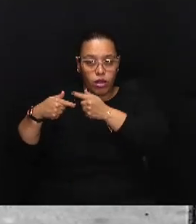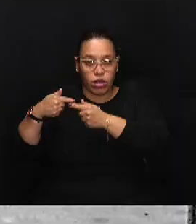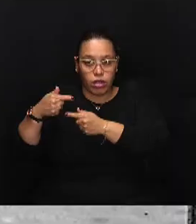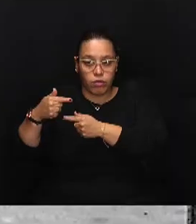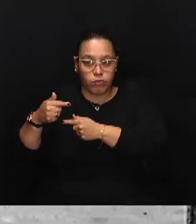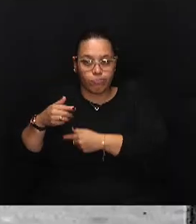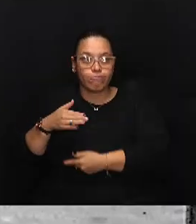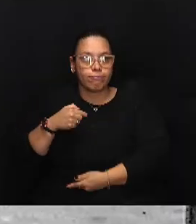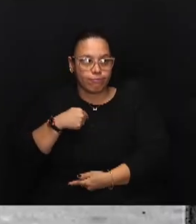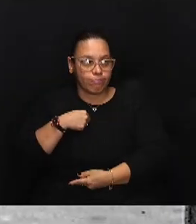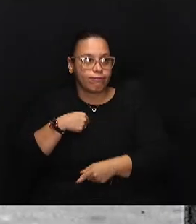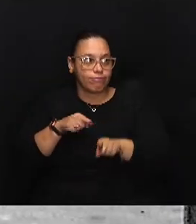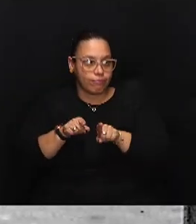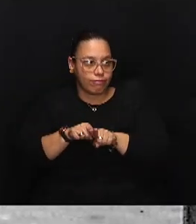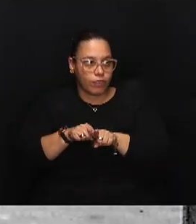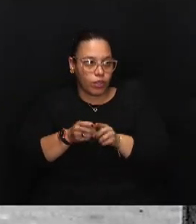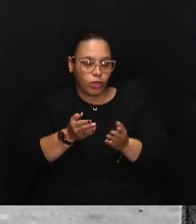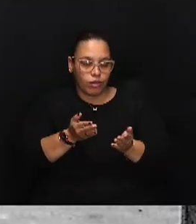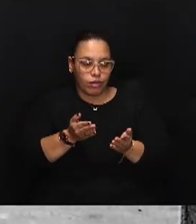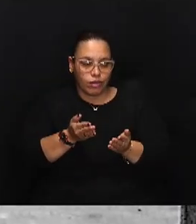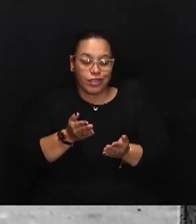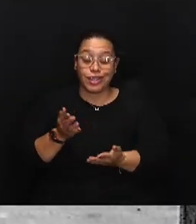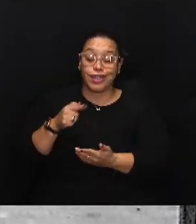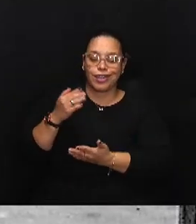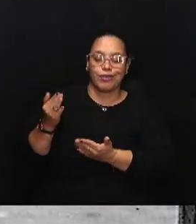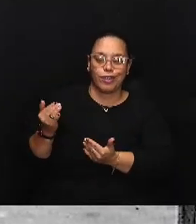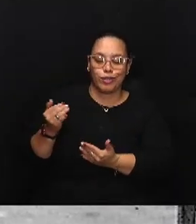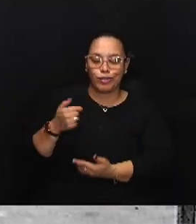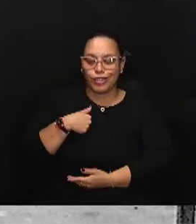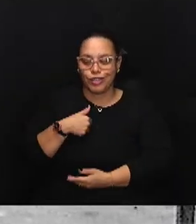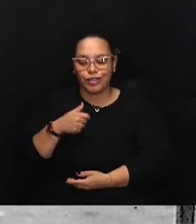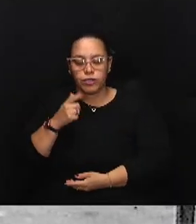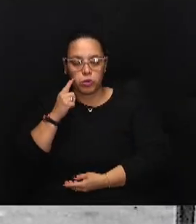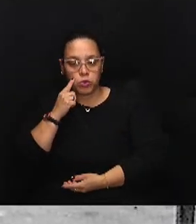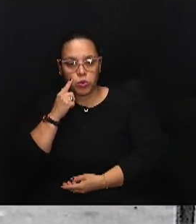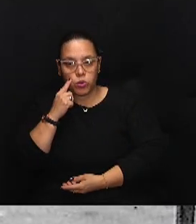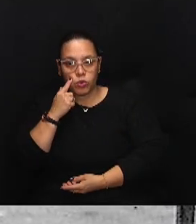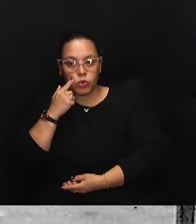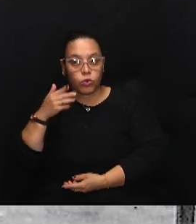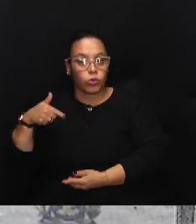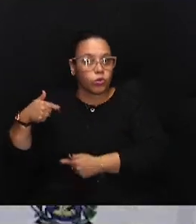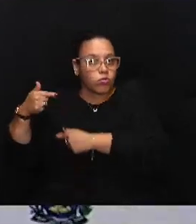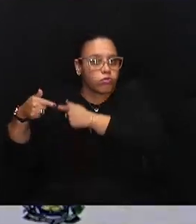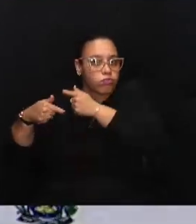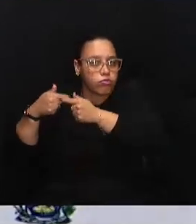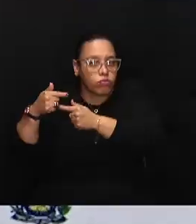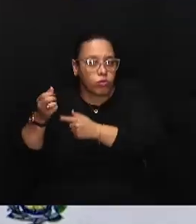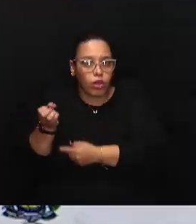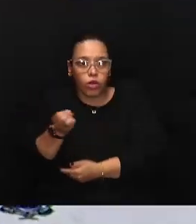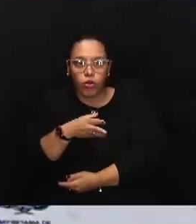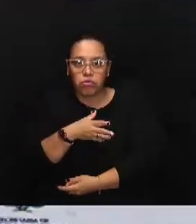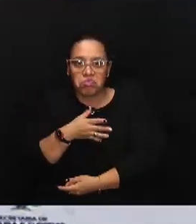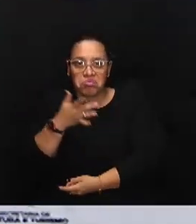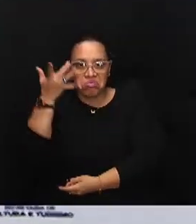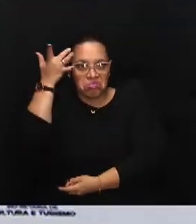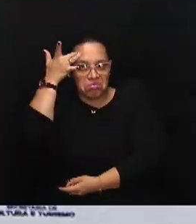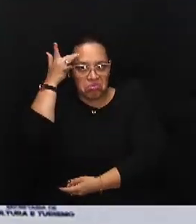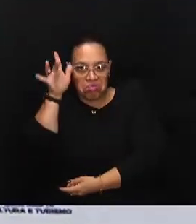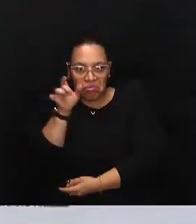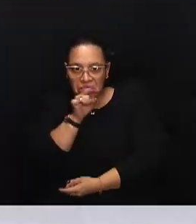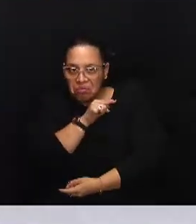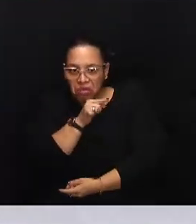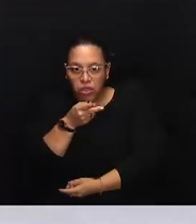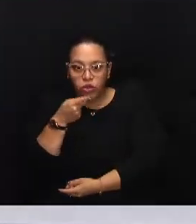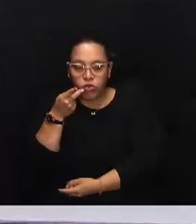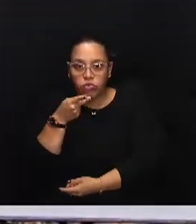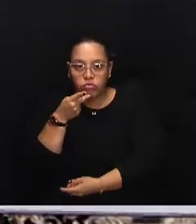também. Você é mais nova que eu, mas a minha geração ainda viu. Mas as gerações mais novas não têm a menor ideia de quem eu estou